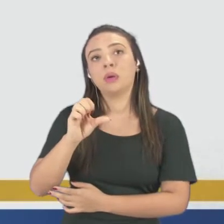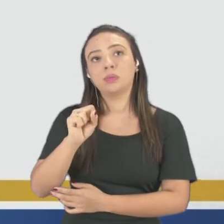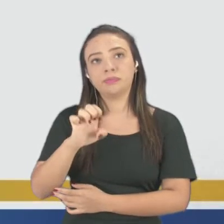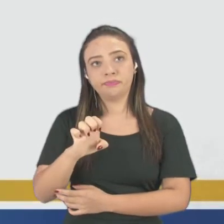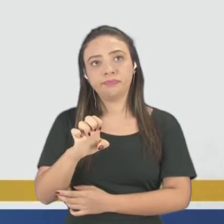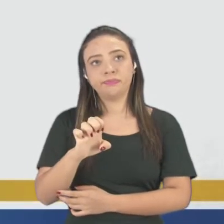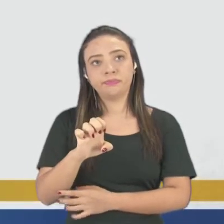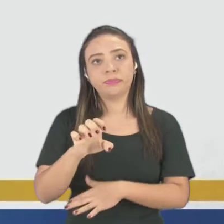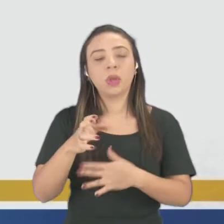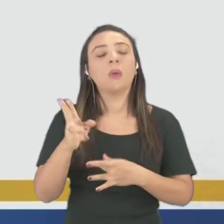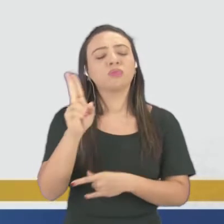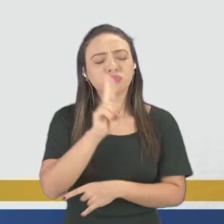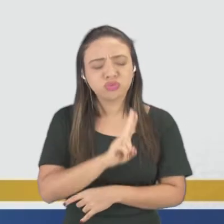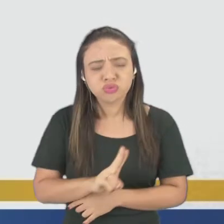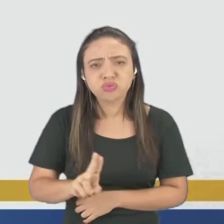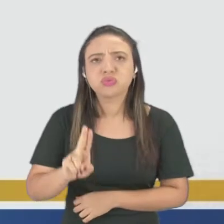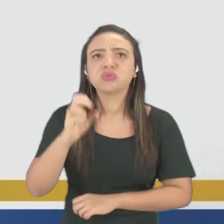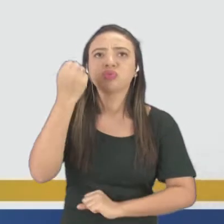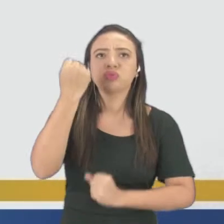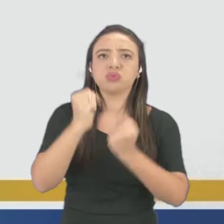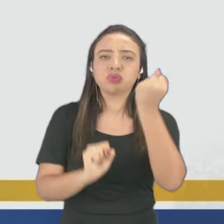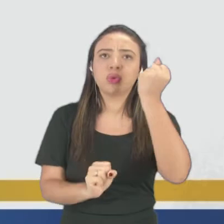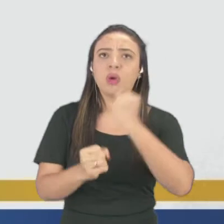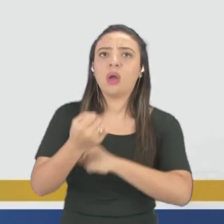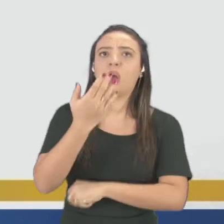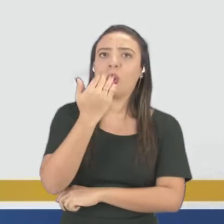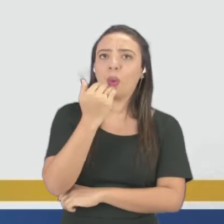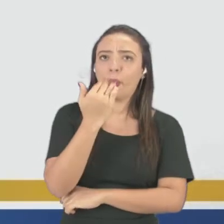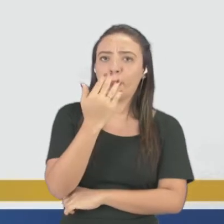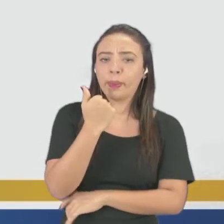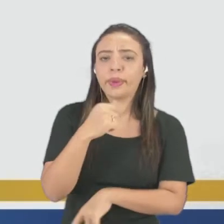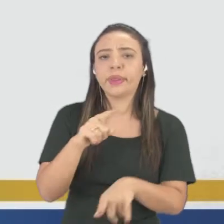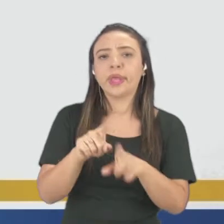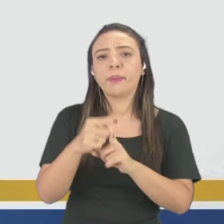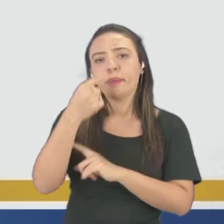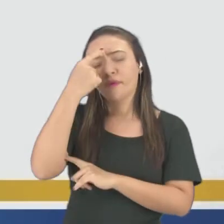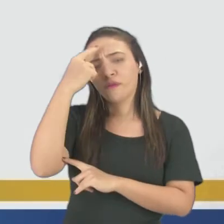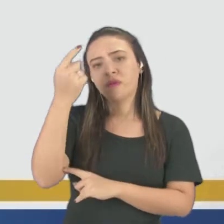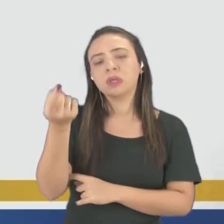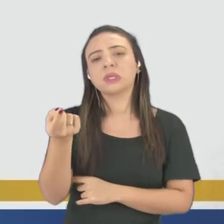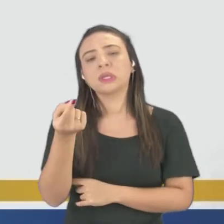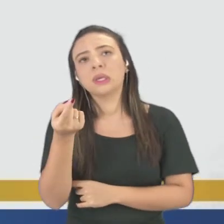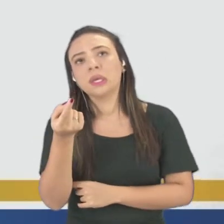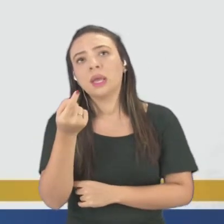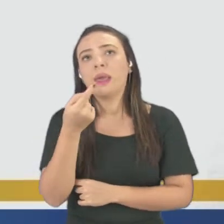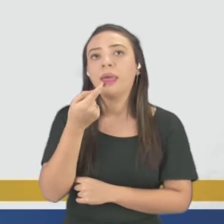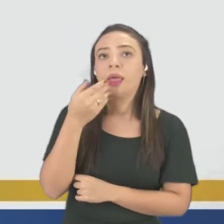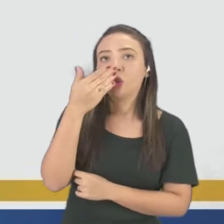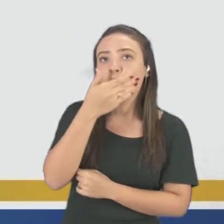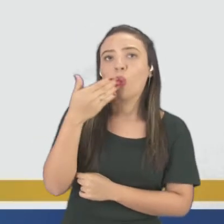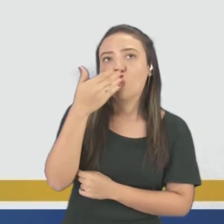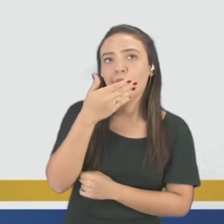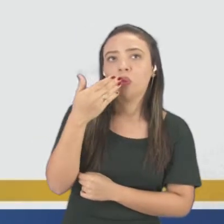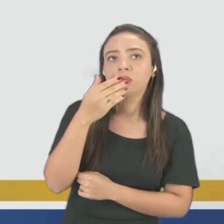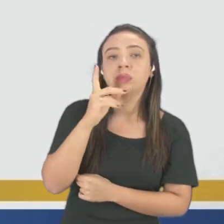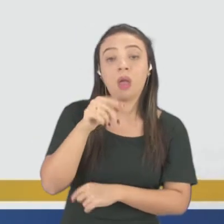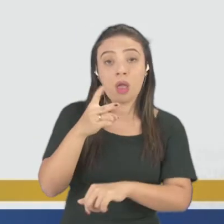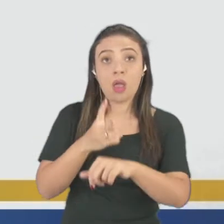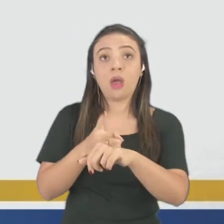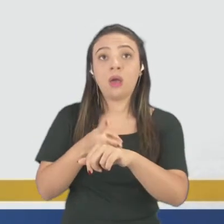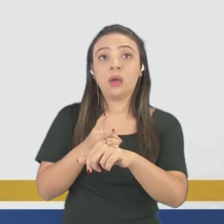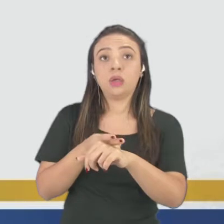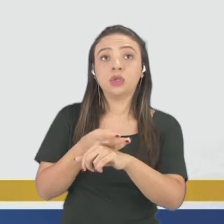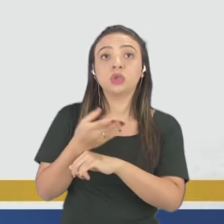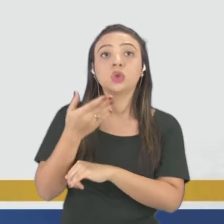o6 ela é muito utilizada na indústria de alimentos na fabricação de doces balas e etc é um cristal